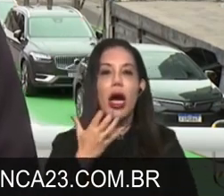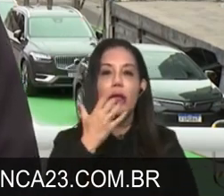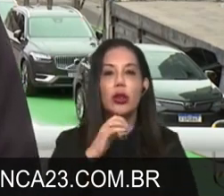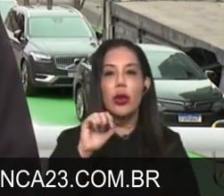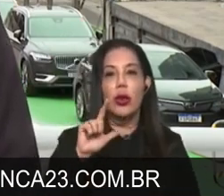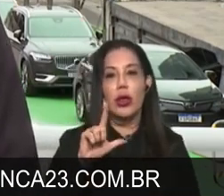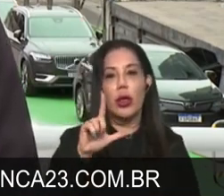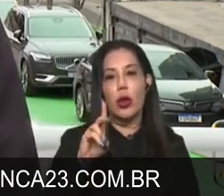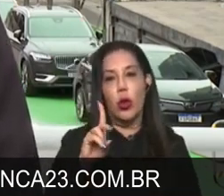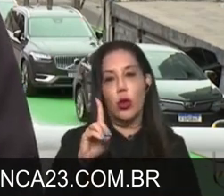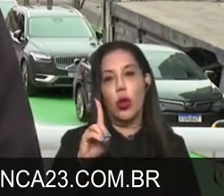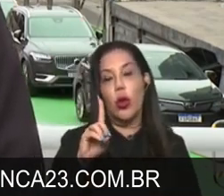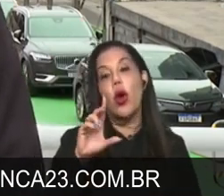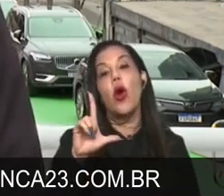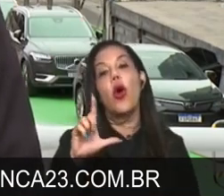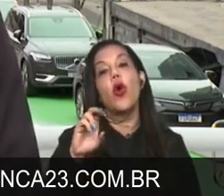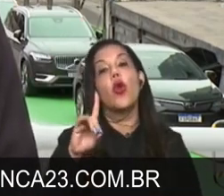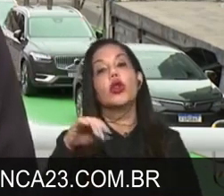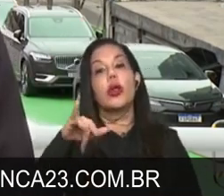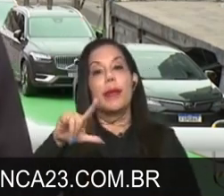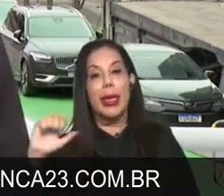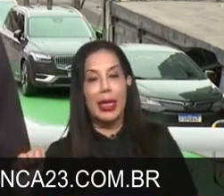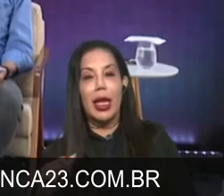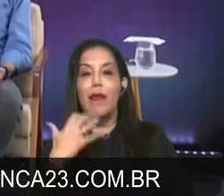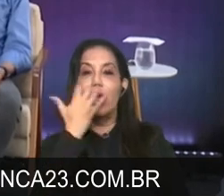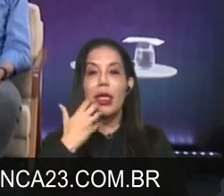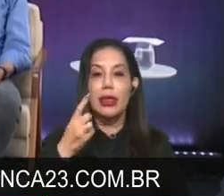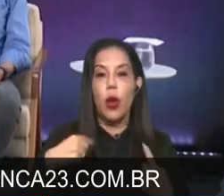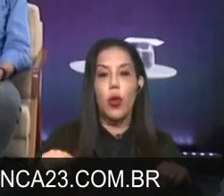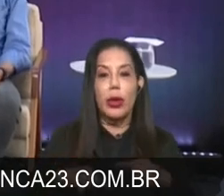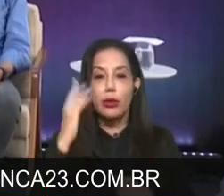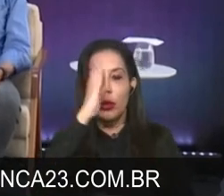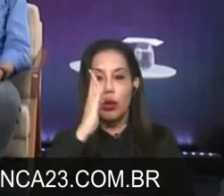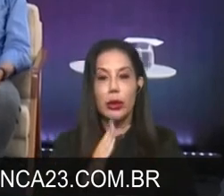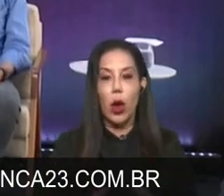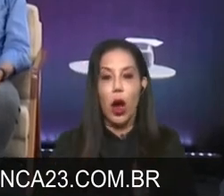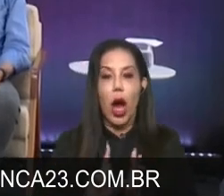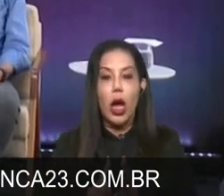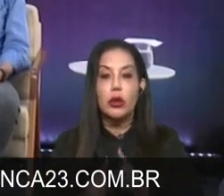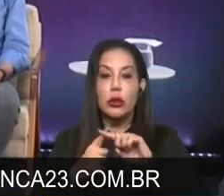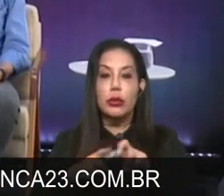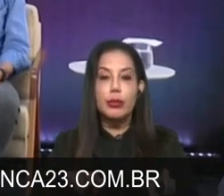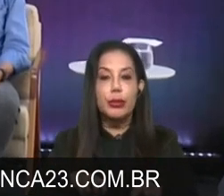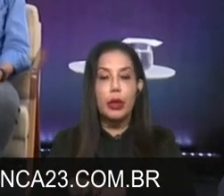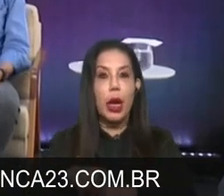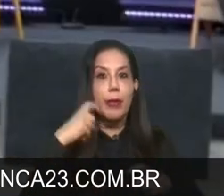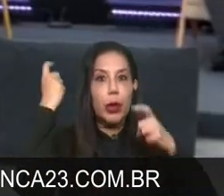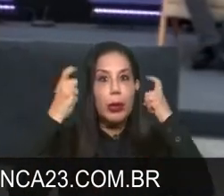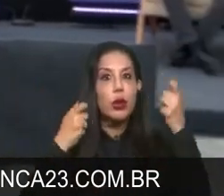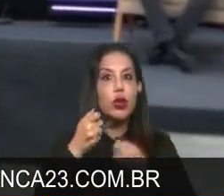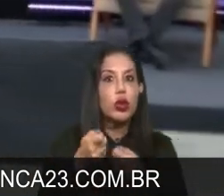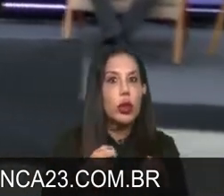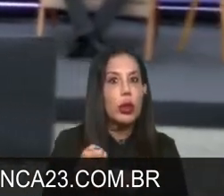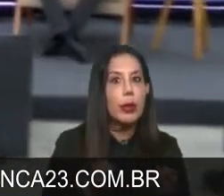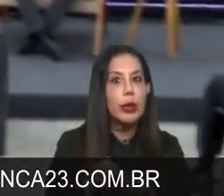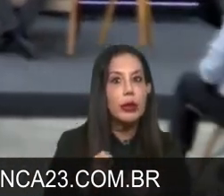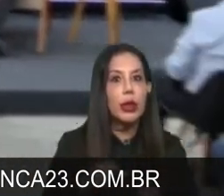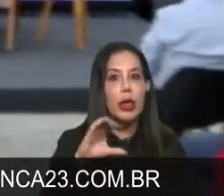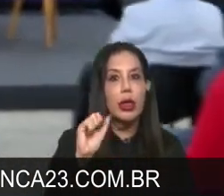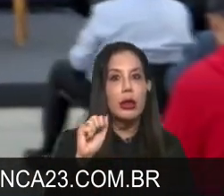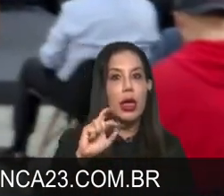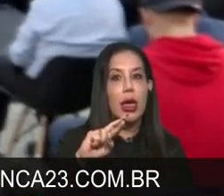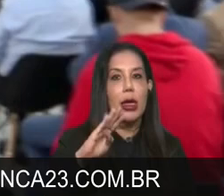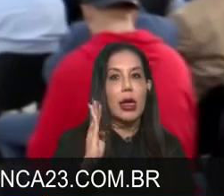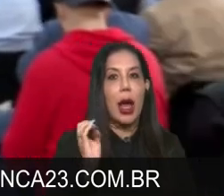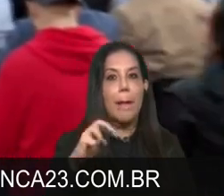Ludmilla, que cantará o hino nacional antes da prova. A preocupação com a sustentabilidade aumentou. O carbono emitido na